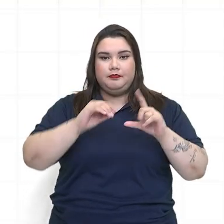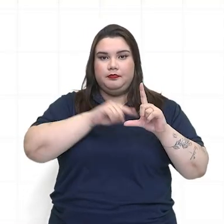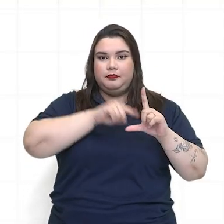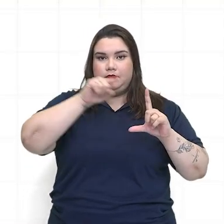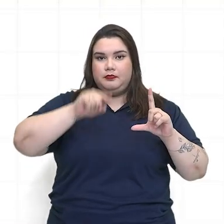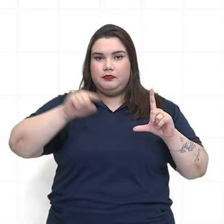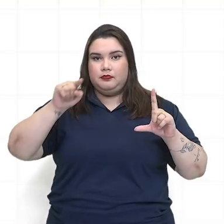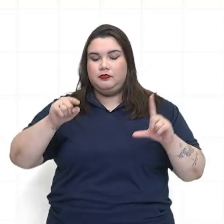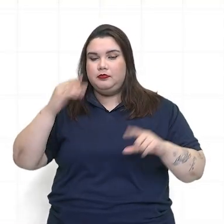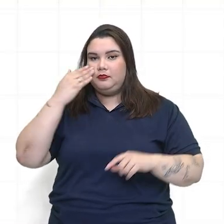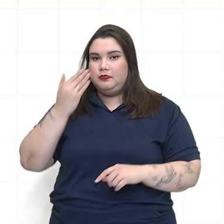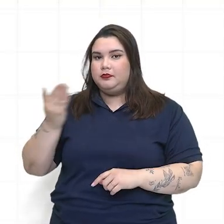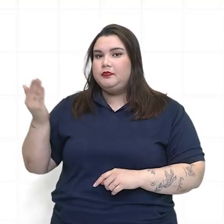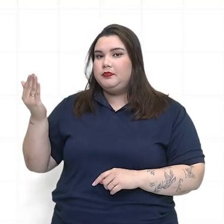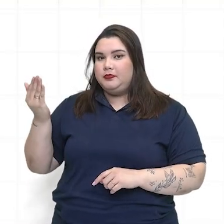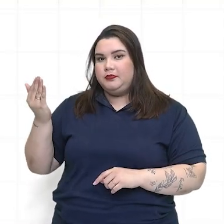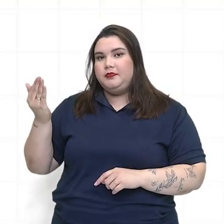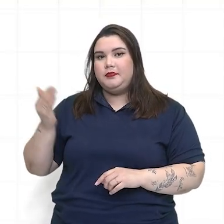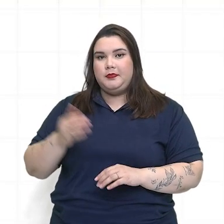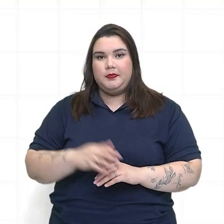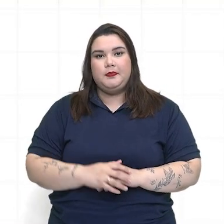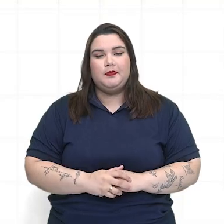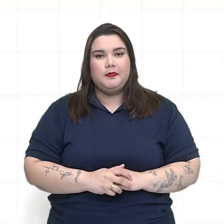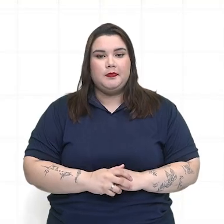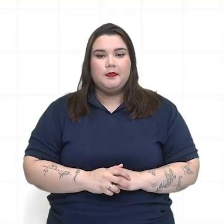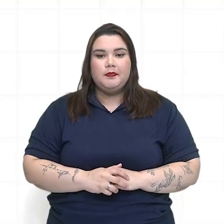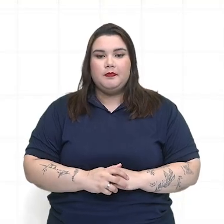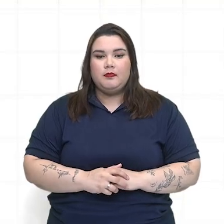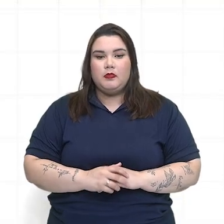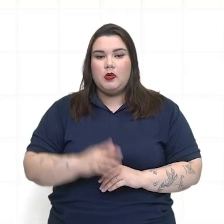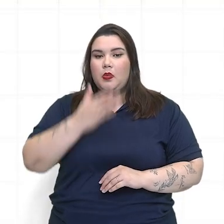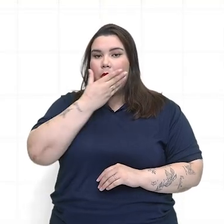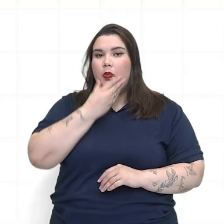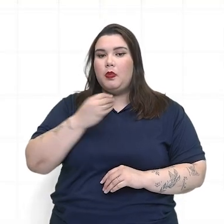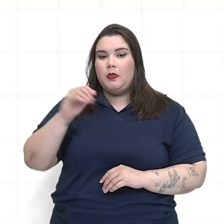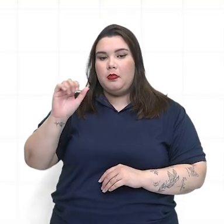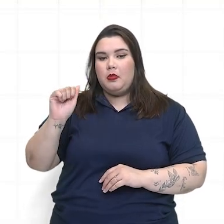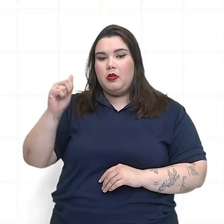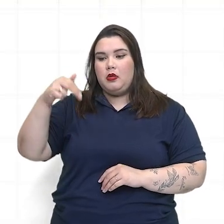a seguir. Então, olha só. Antônio,